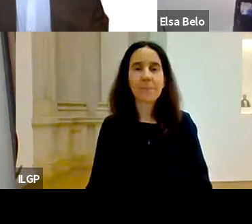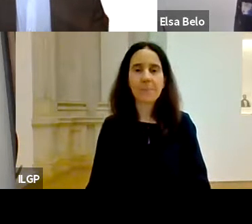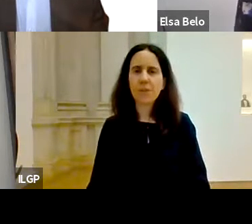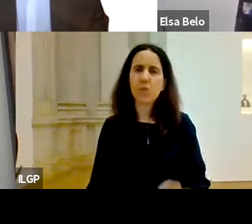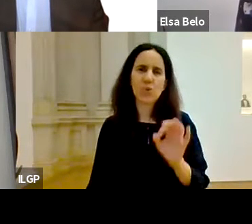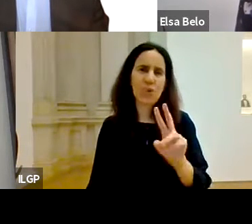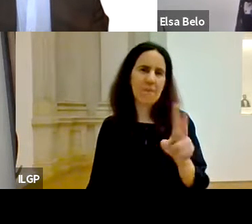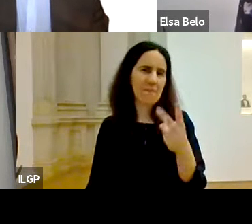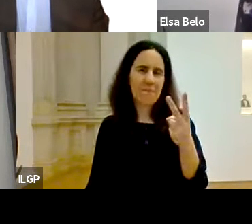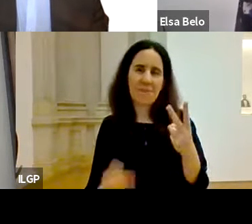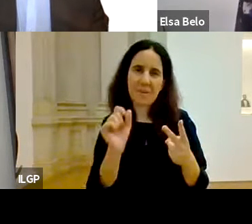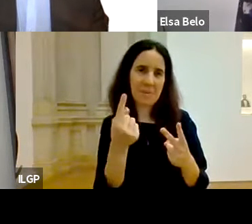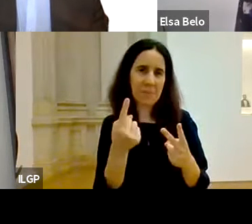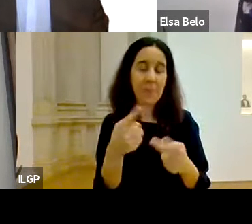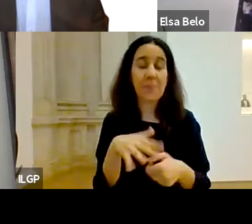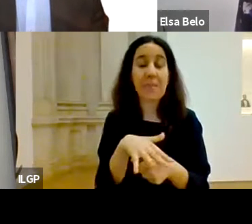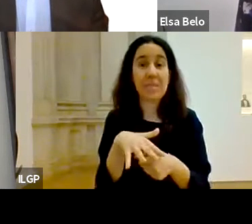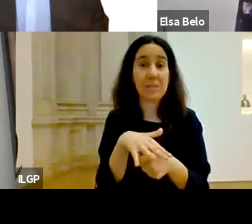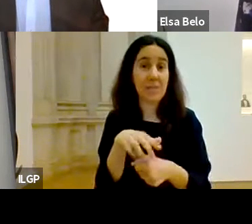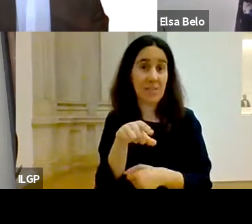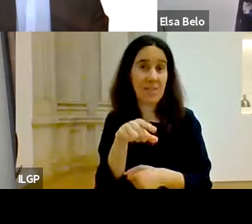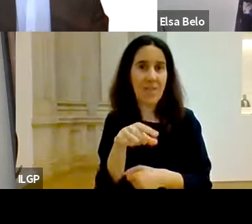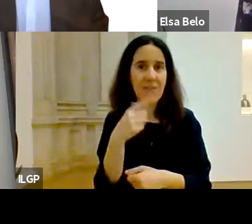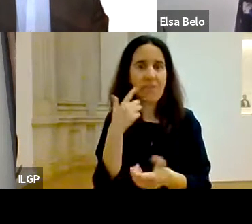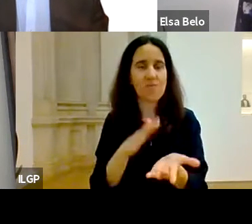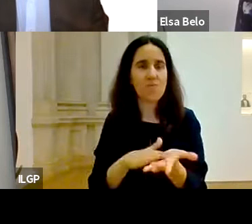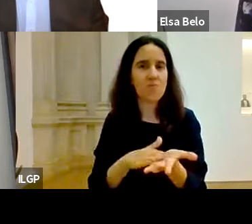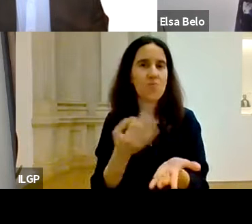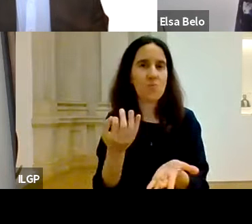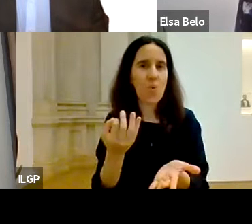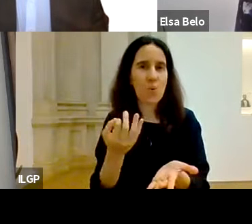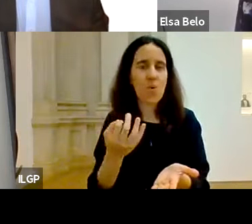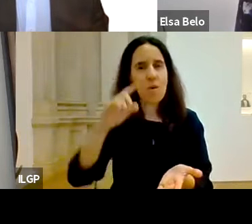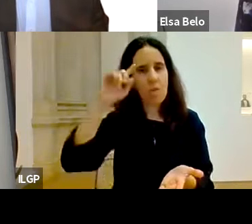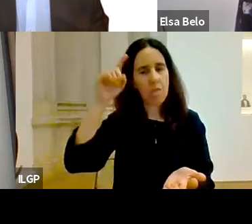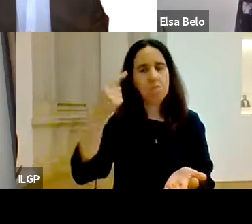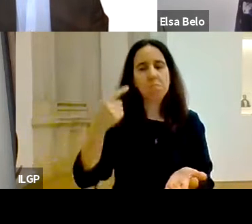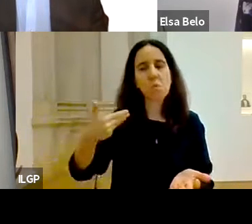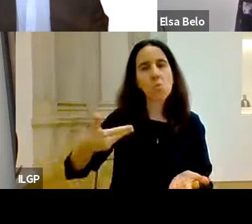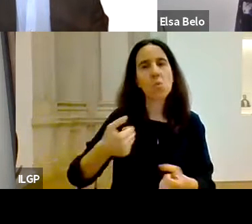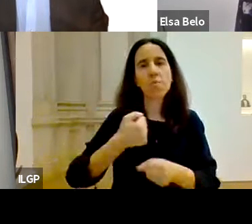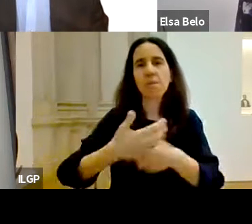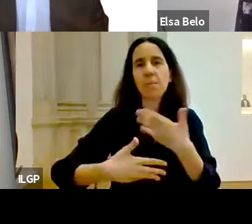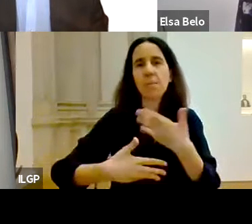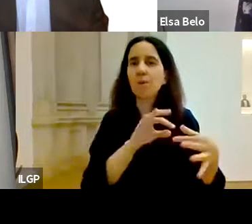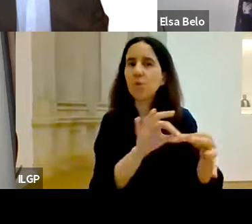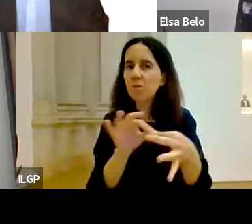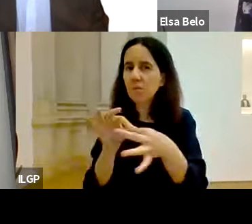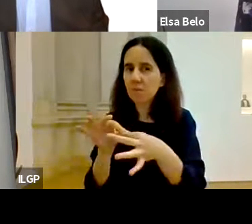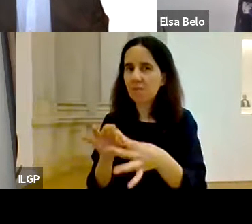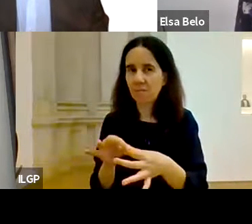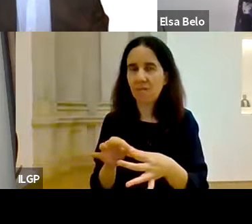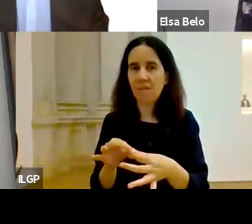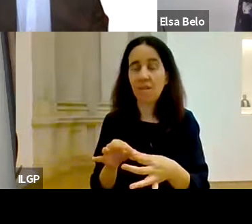muito rápidos. Esta situação evidenciou a capacidade de trabalhar de forma colaborativa